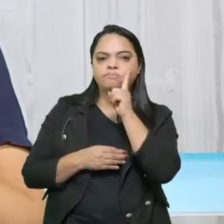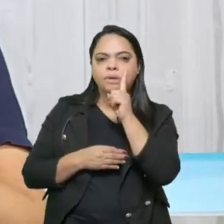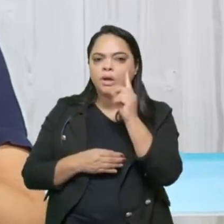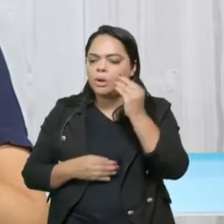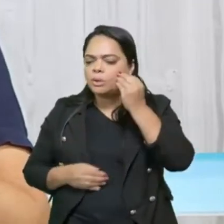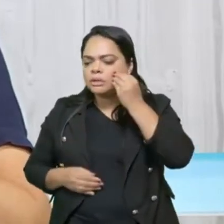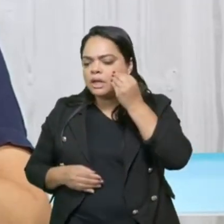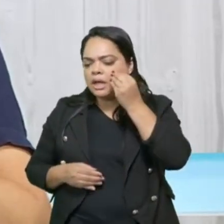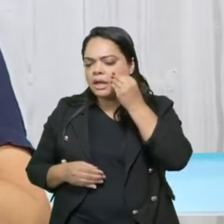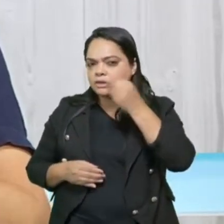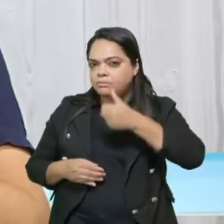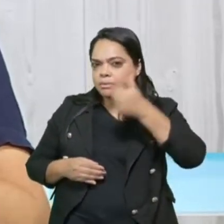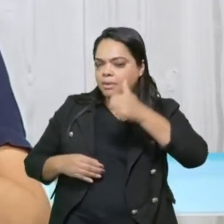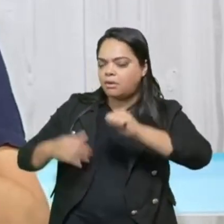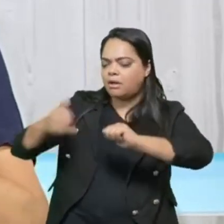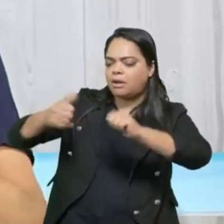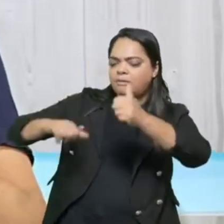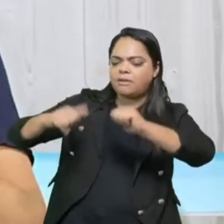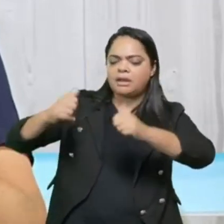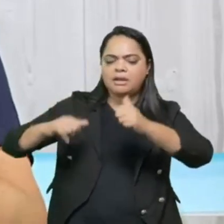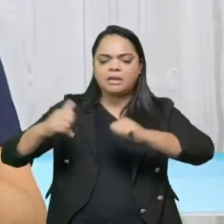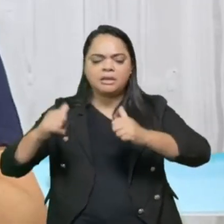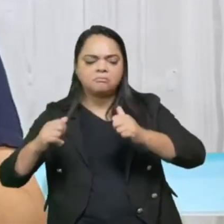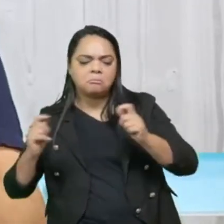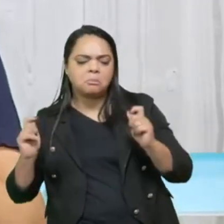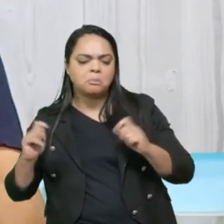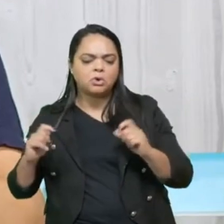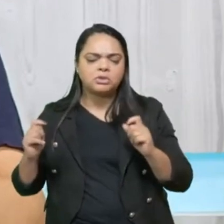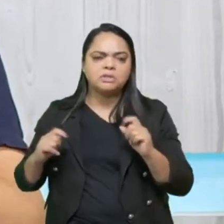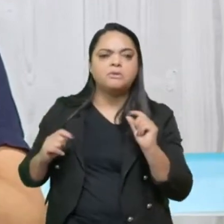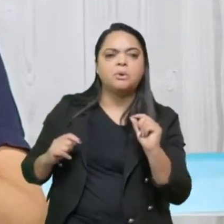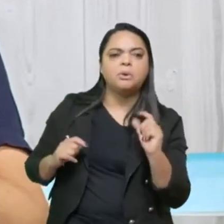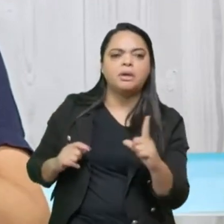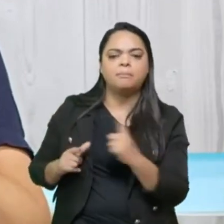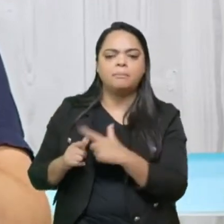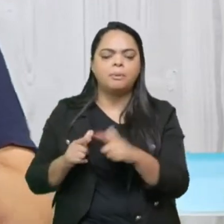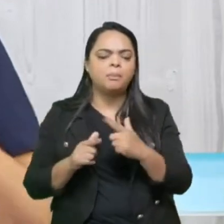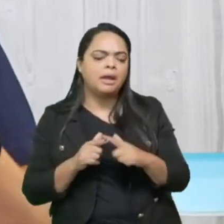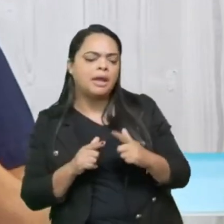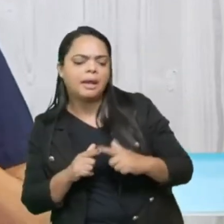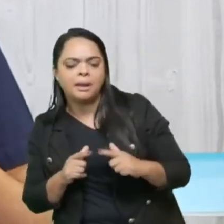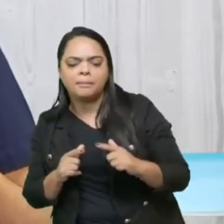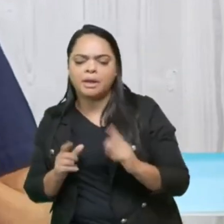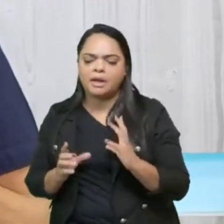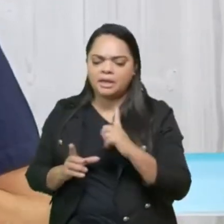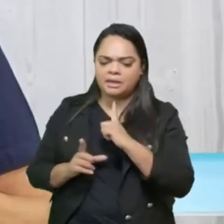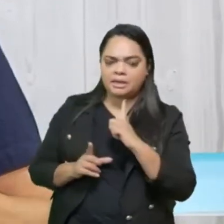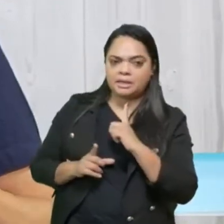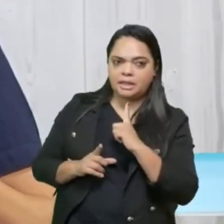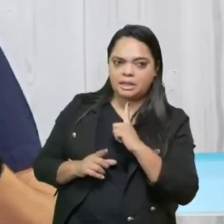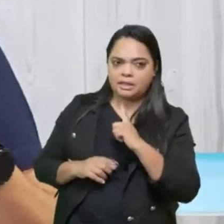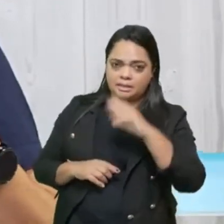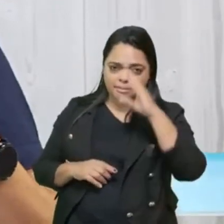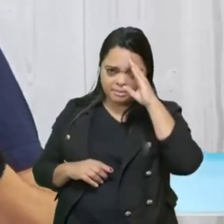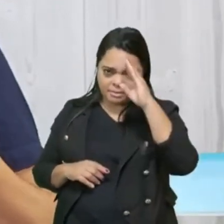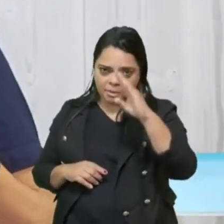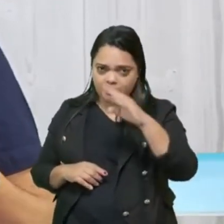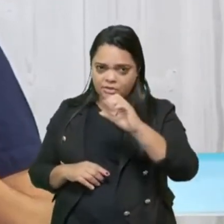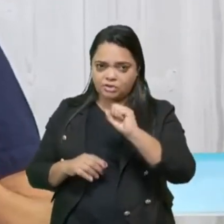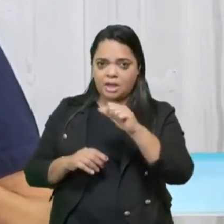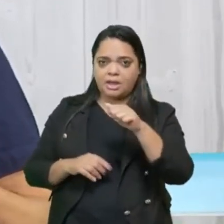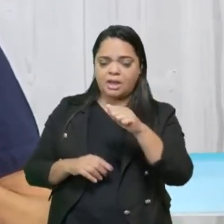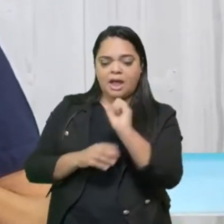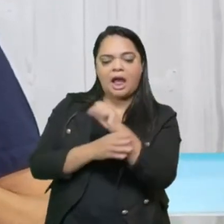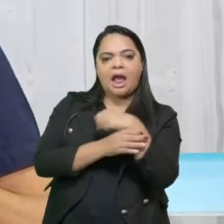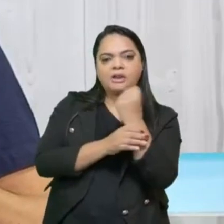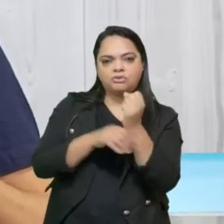avaliar o paciente, as possíveis lesões, as possíveis disfunções que a pessoa tem, principalmente nas suas partes articulares. A quiropraxia, a